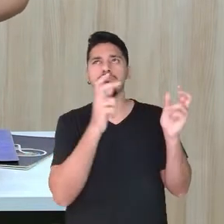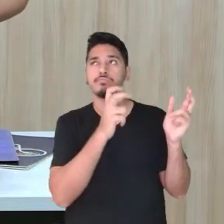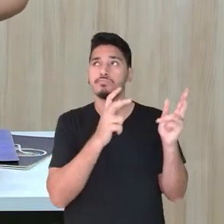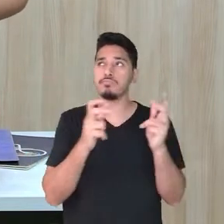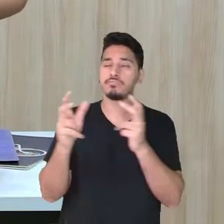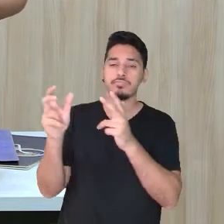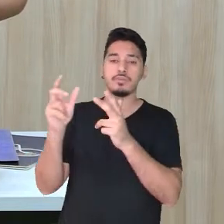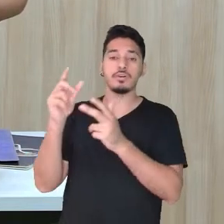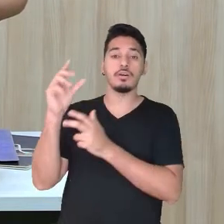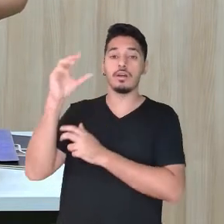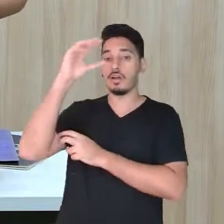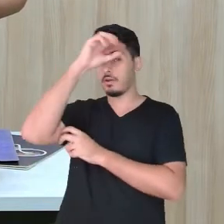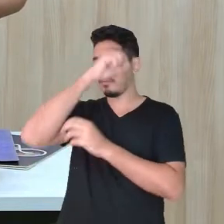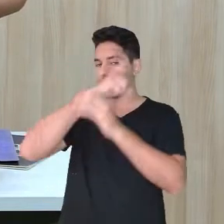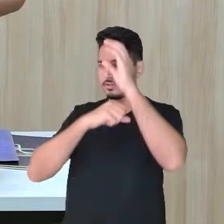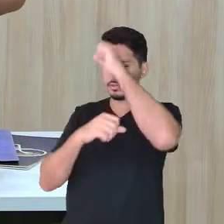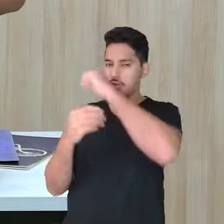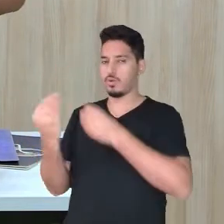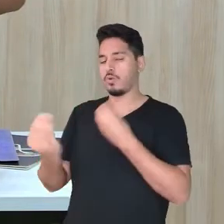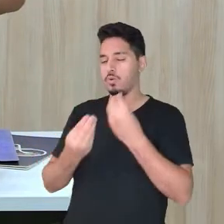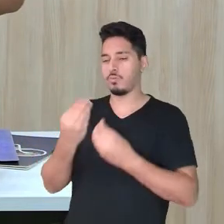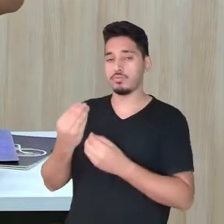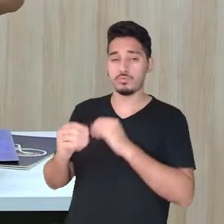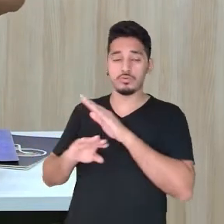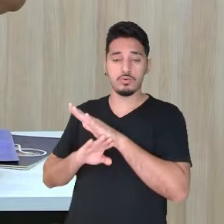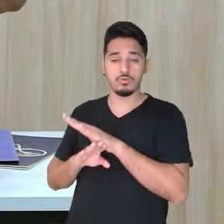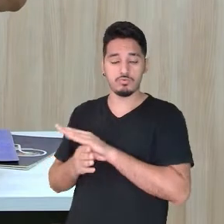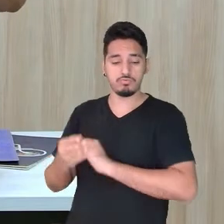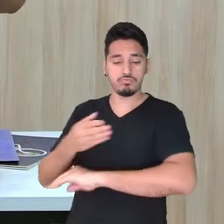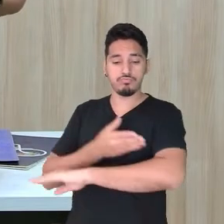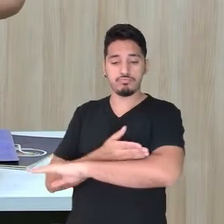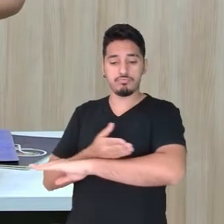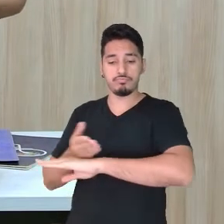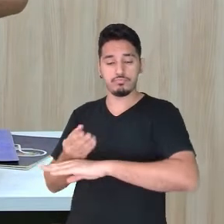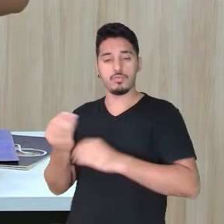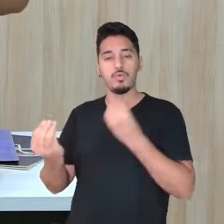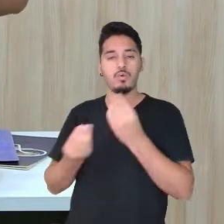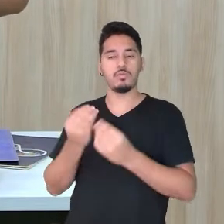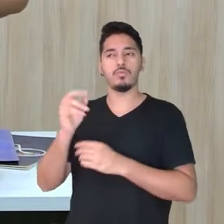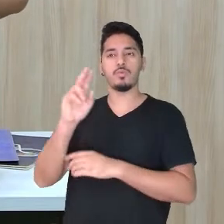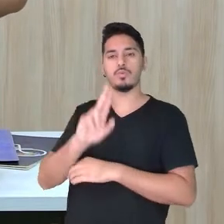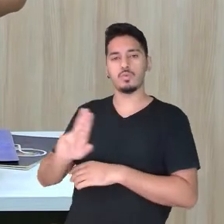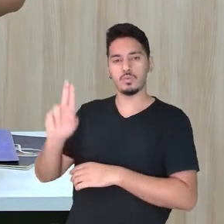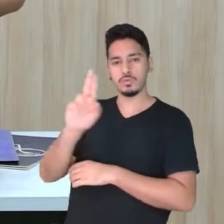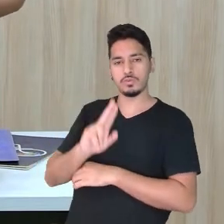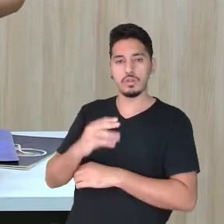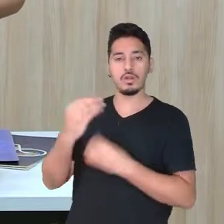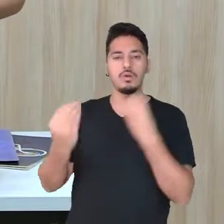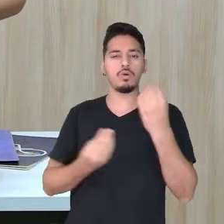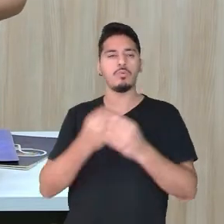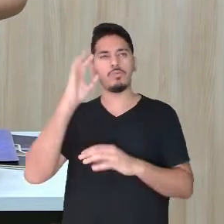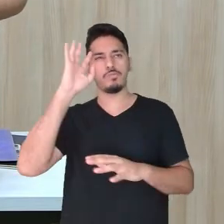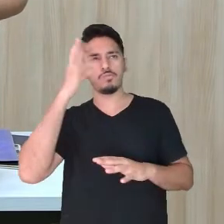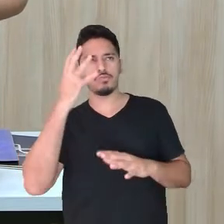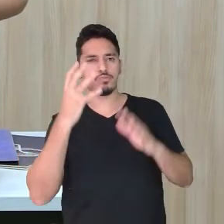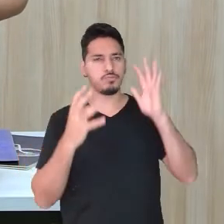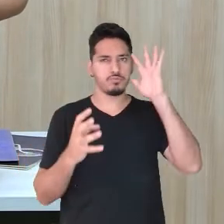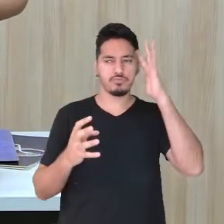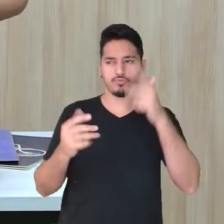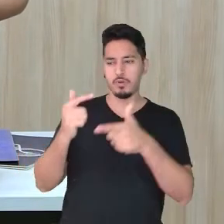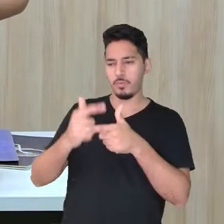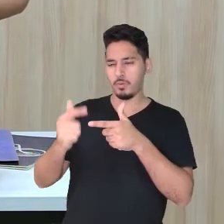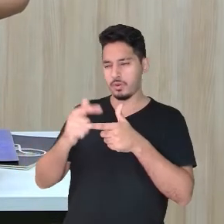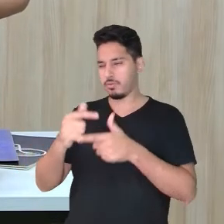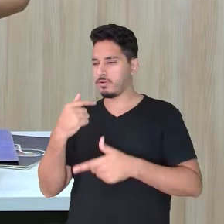aprender o como se comportar, como utilizar, como resolver determinados